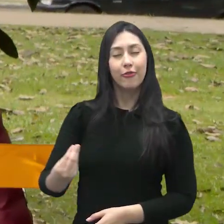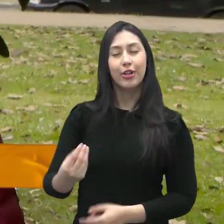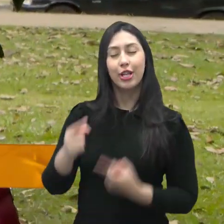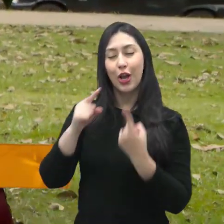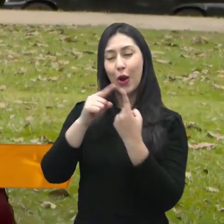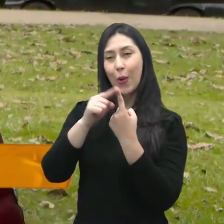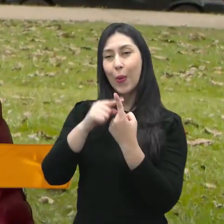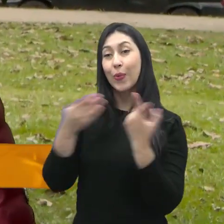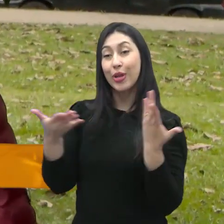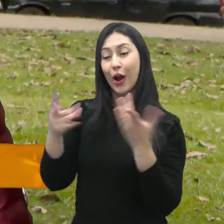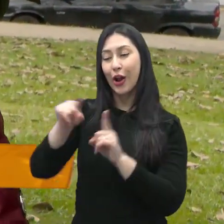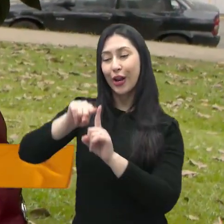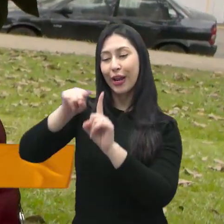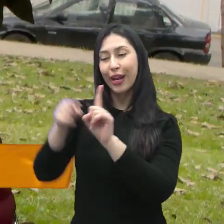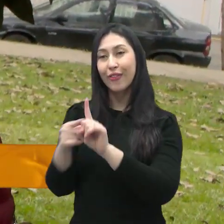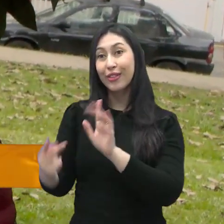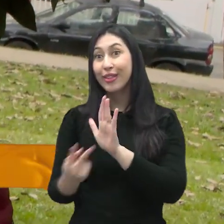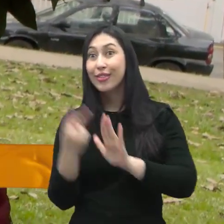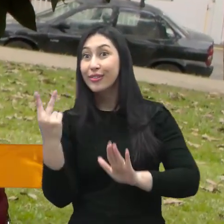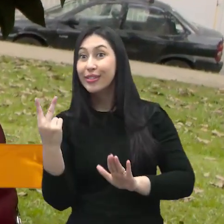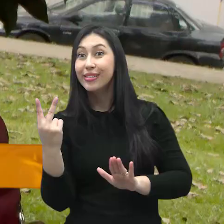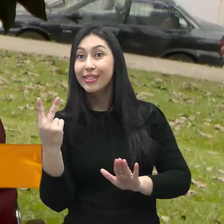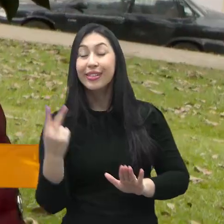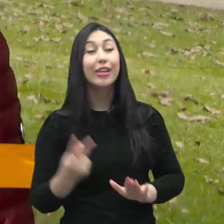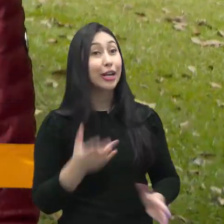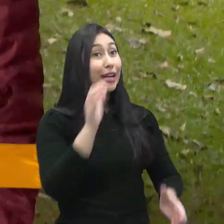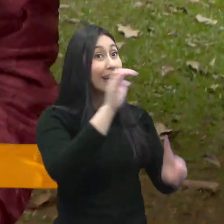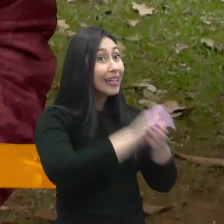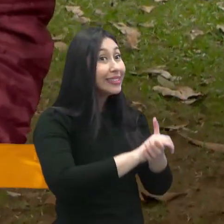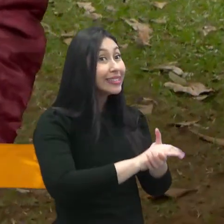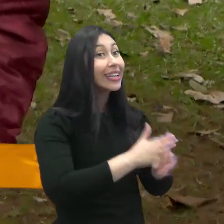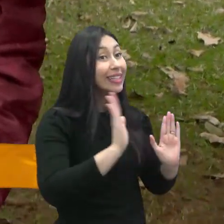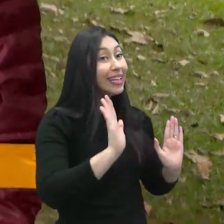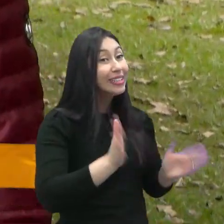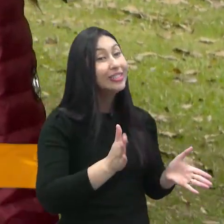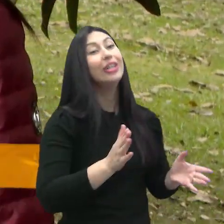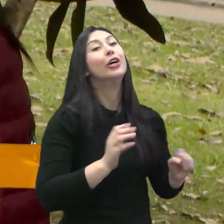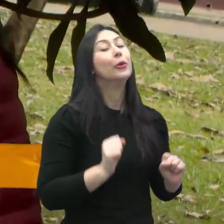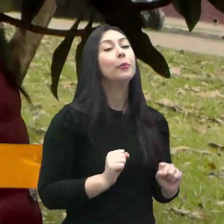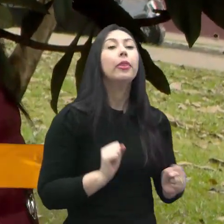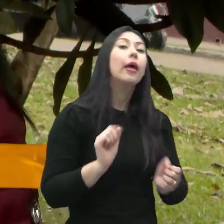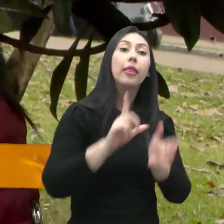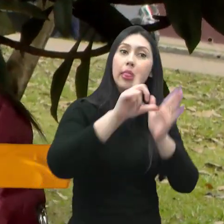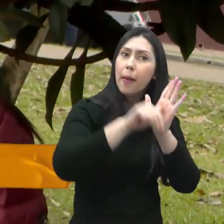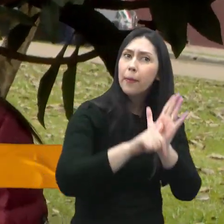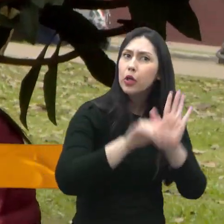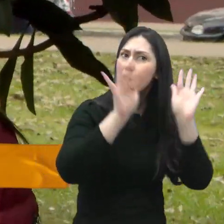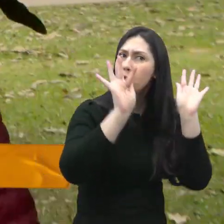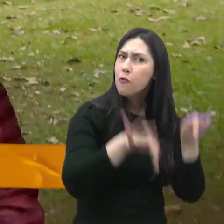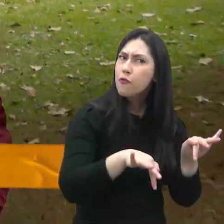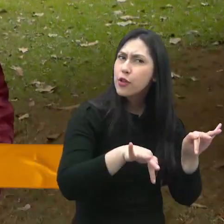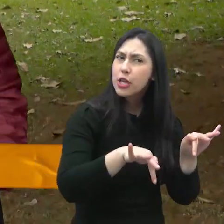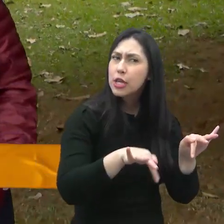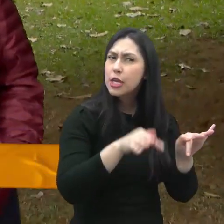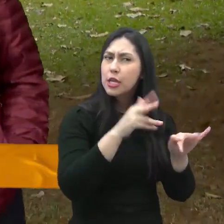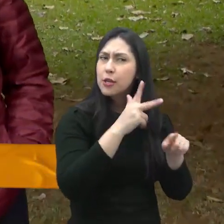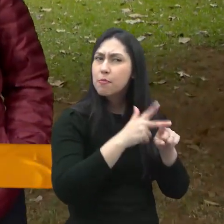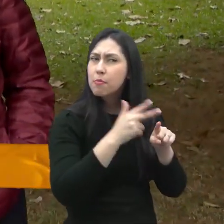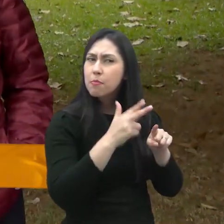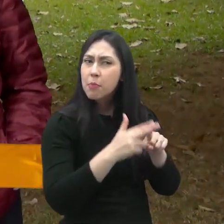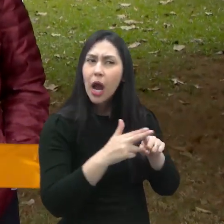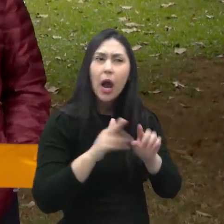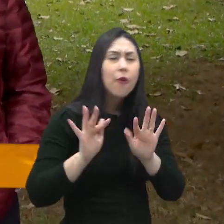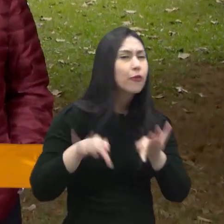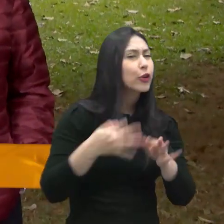filhos, a Isadora, e tô grávida do segundo. Eita, casada, já tá vindo mais um. Depois disso, vai encerrar a fábrica, qual